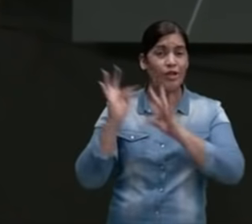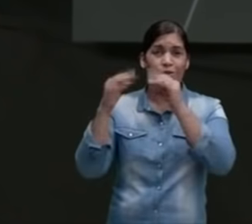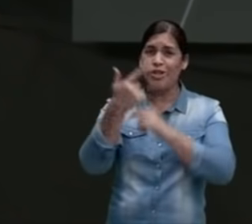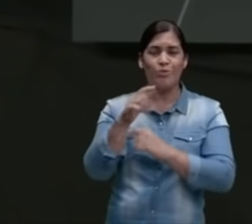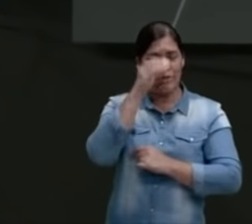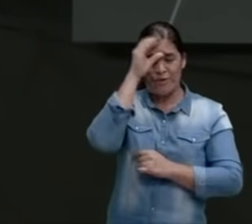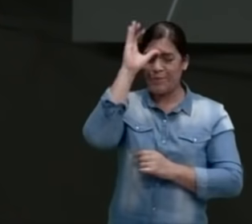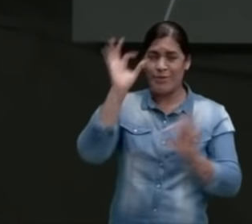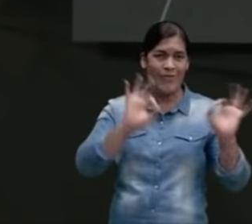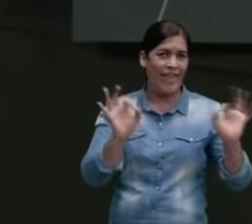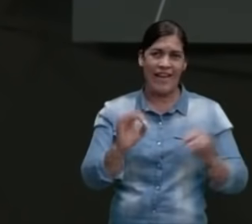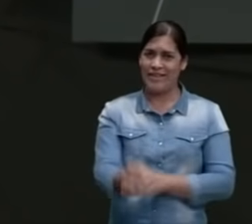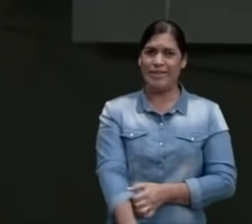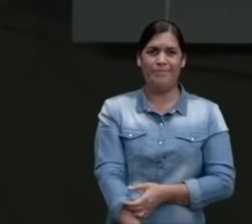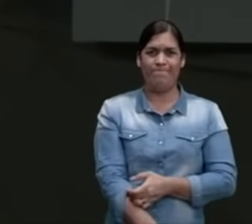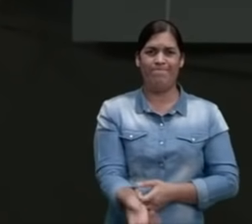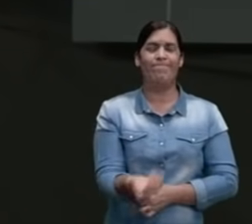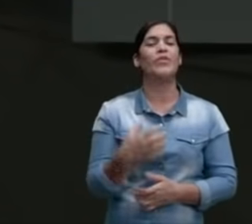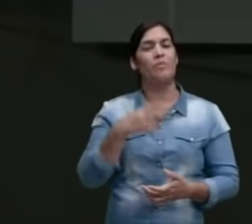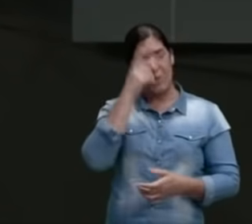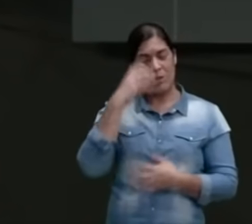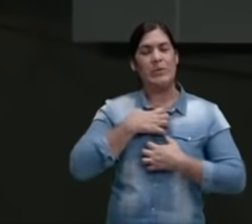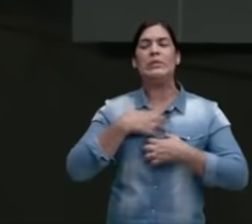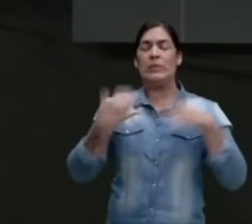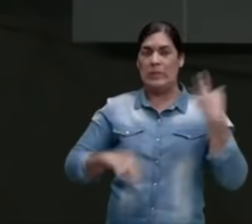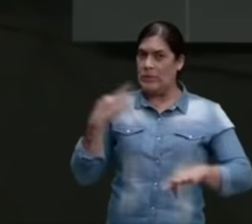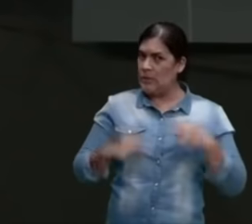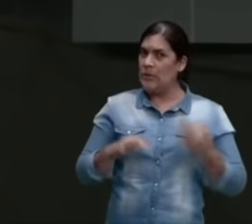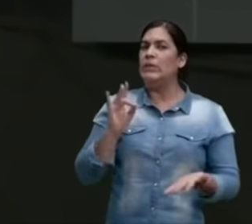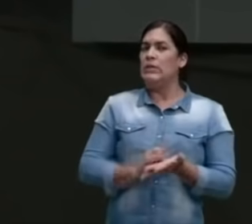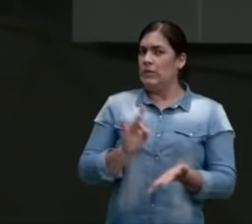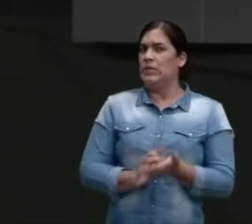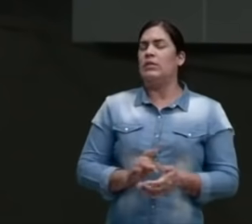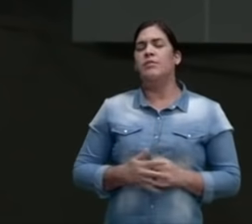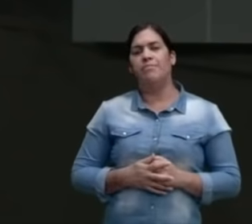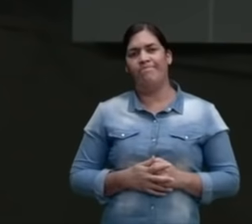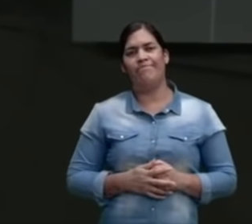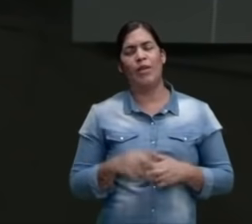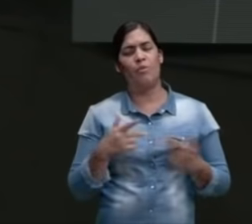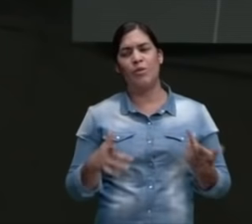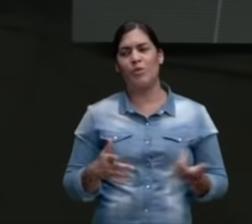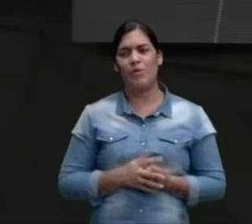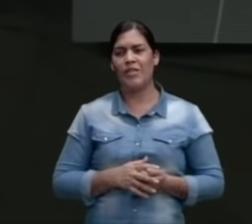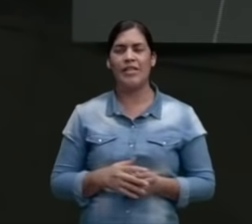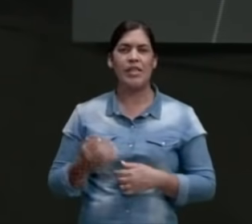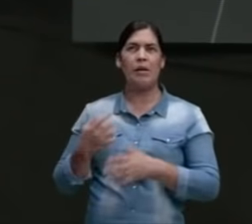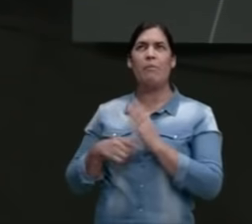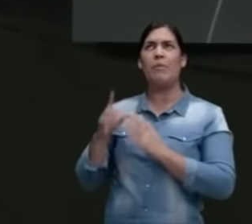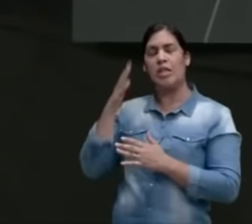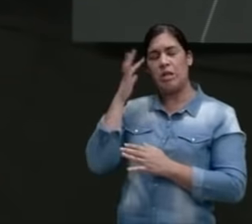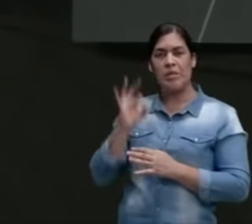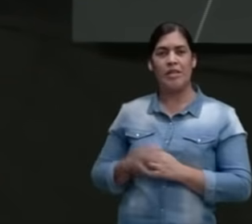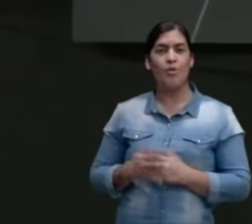conhecimento, entendeu? Então, era algo que é impensável hoje para nós. Hoje você vai no dentista lá, você